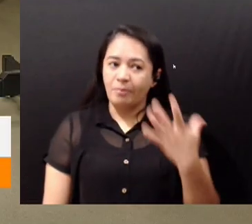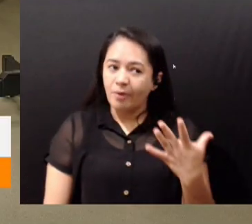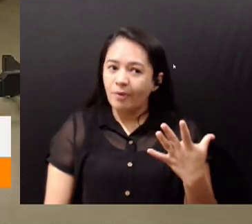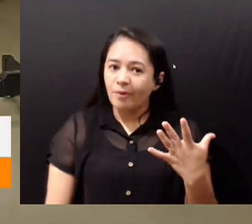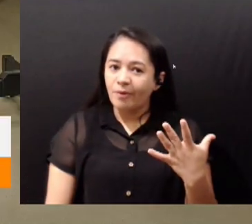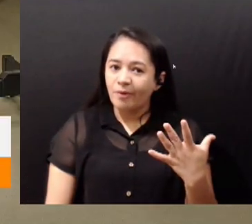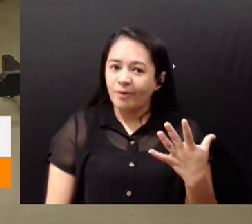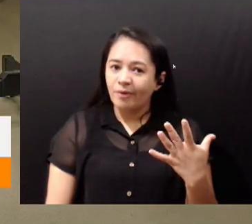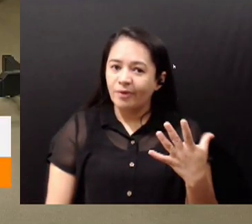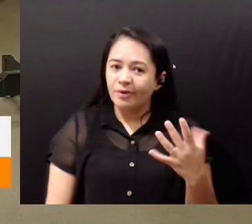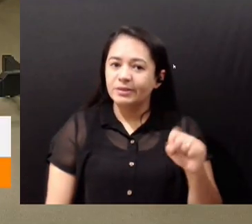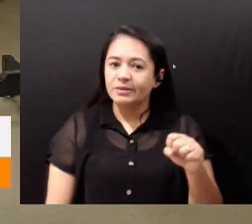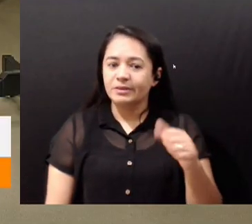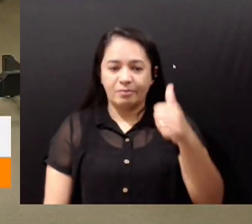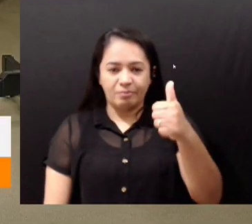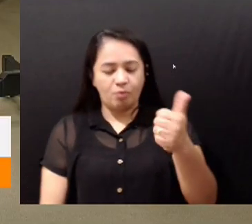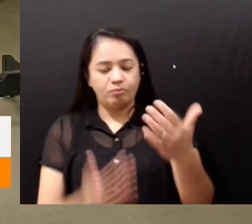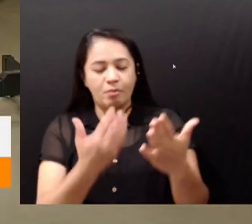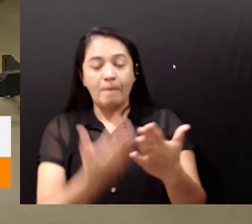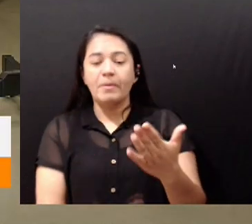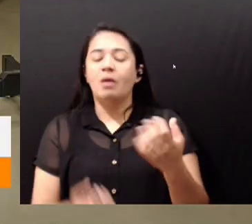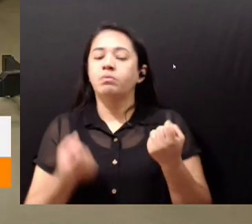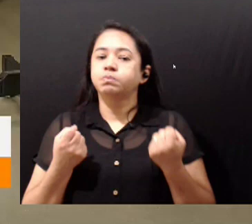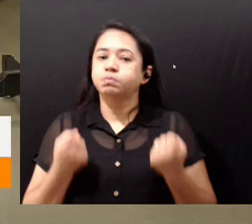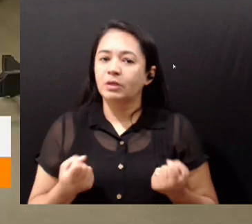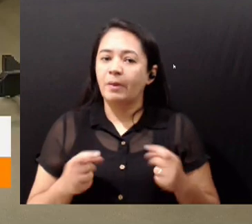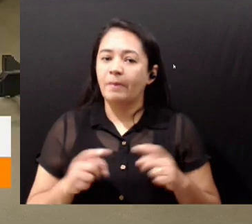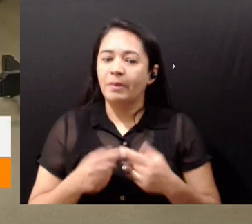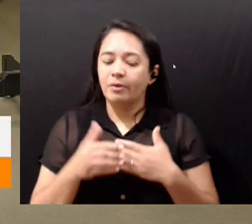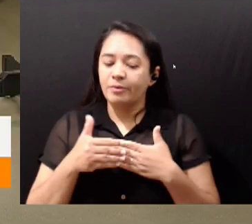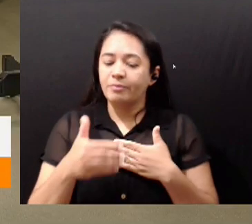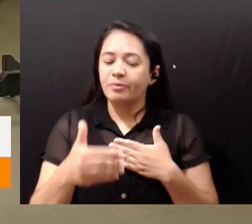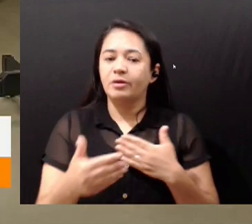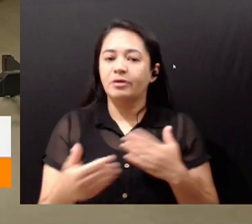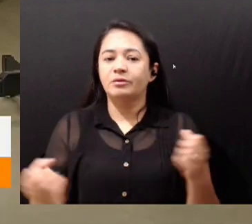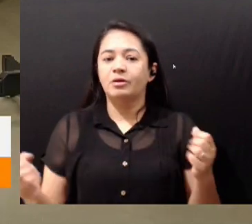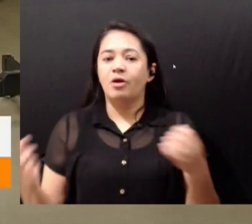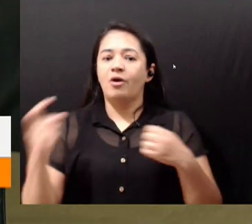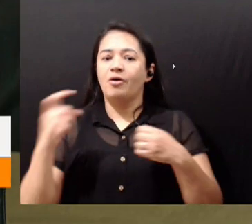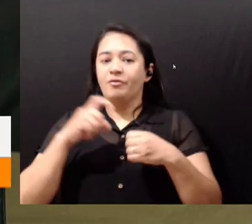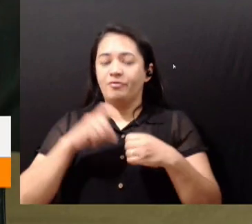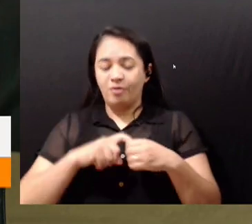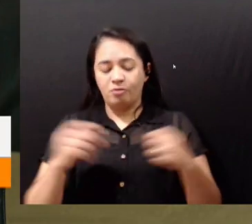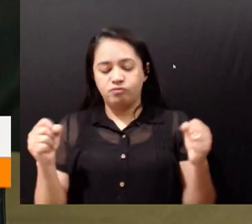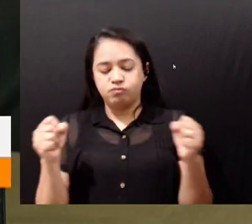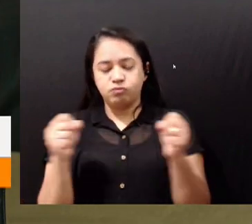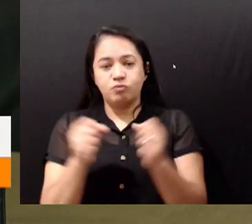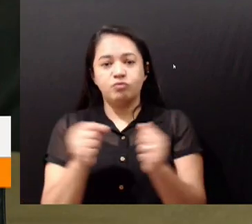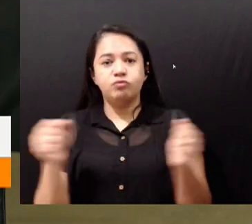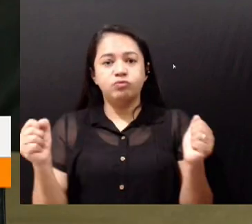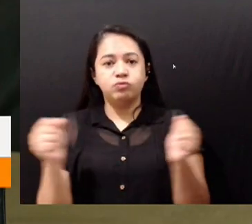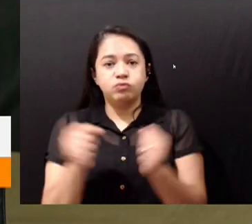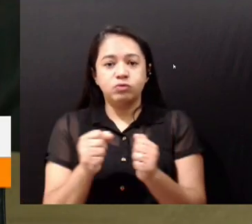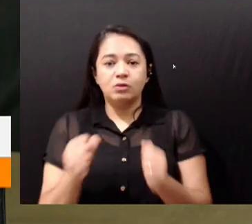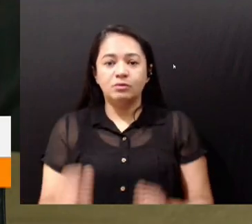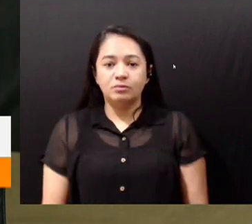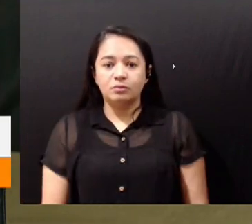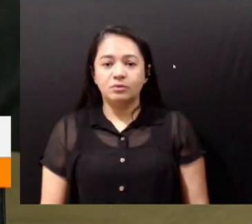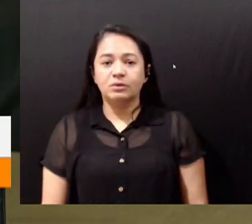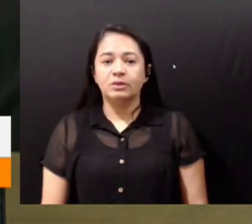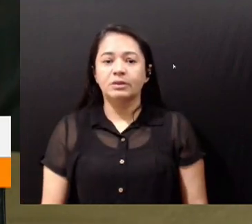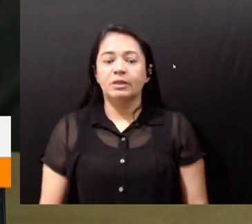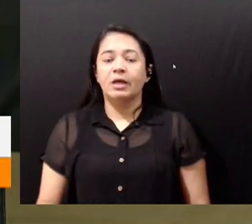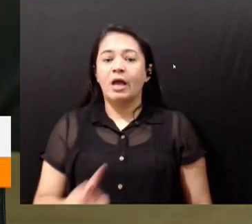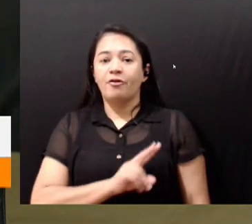fazer você perder peso, mas depois tem o efeito rebote, tem o efeito sanfona, tem a perda de vitaminas, e aí